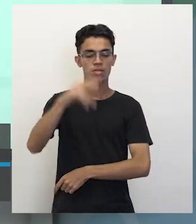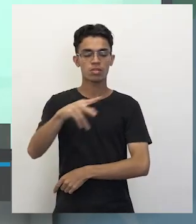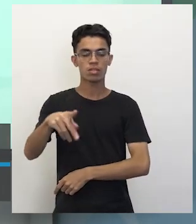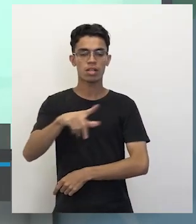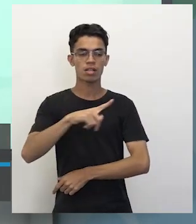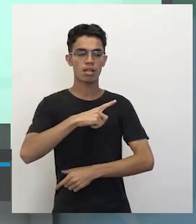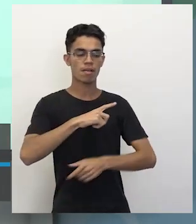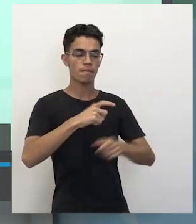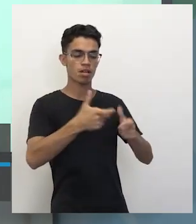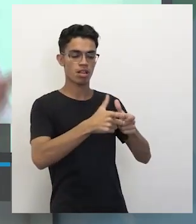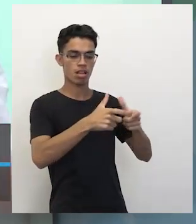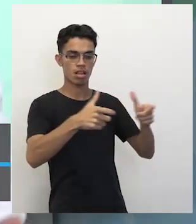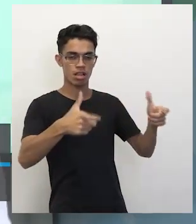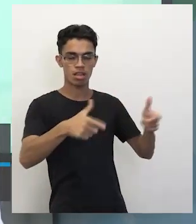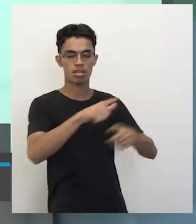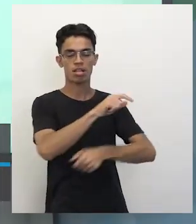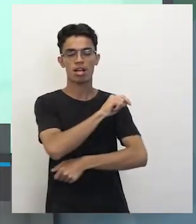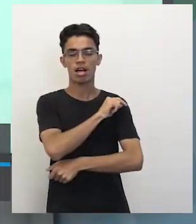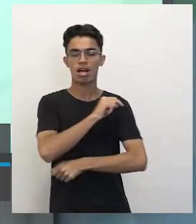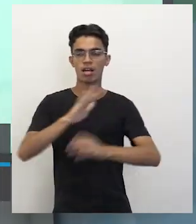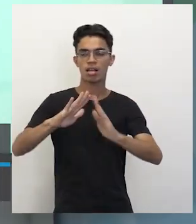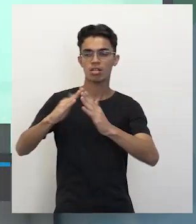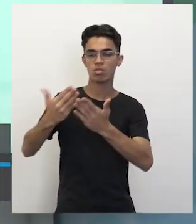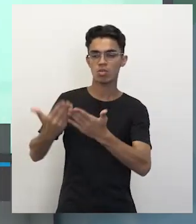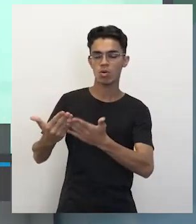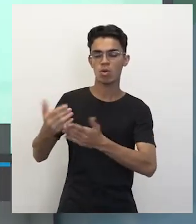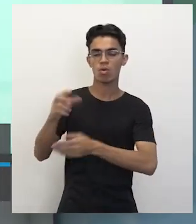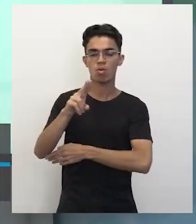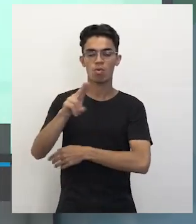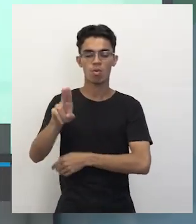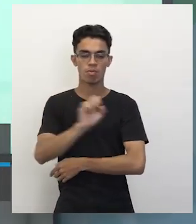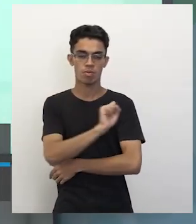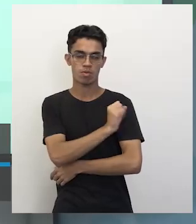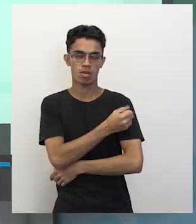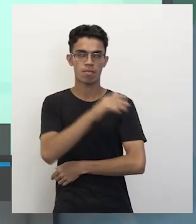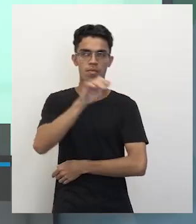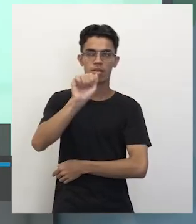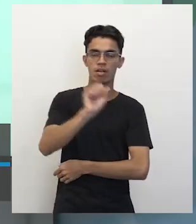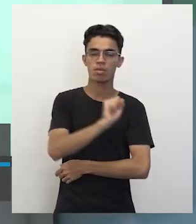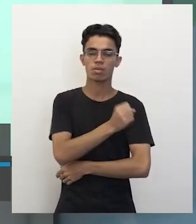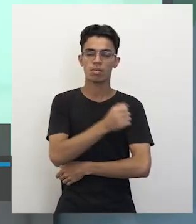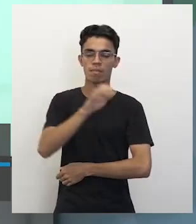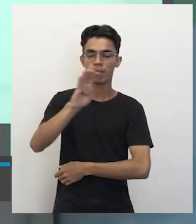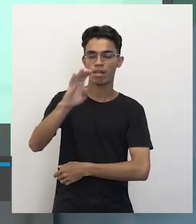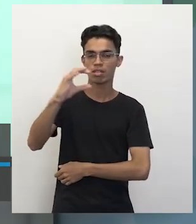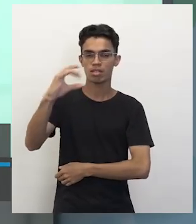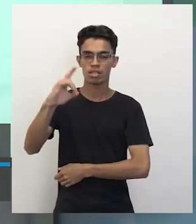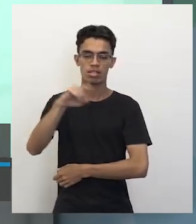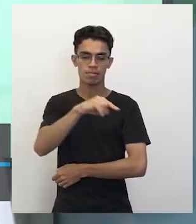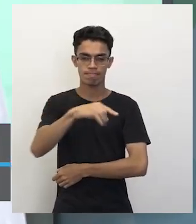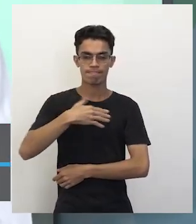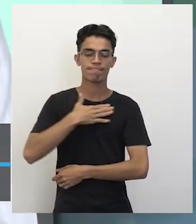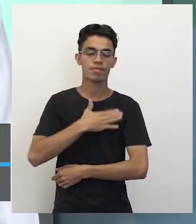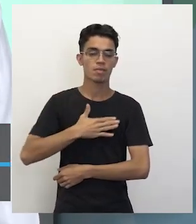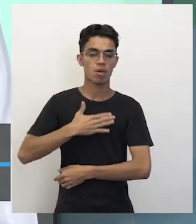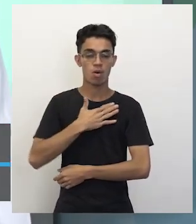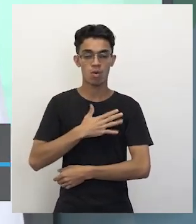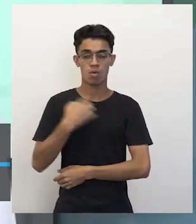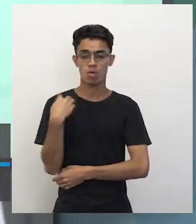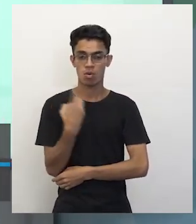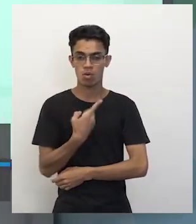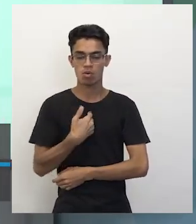etc. Mas se for possível, colocar a escola tal, oitavo A, oitavo B, oitavo C. Eles gostam, a gente gosta de ler também. Não dá para